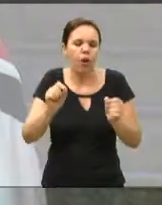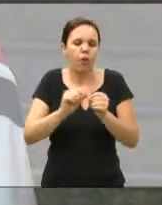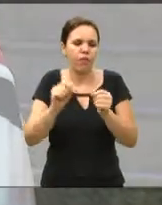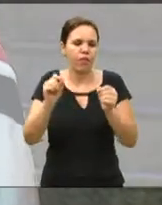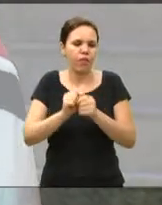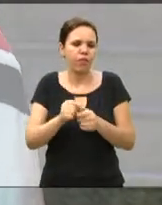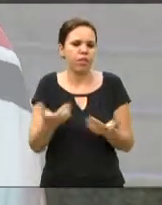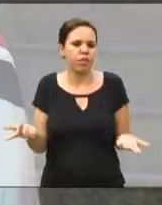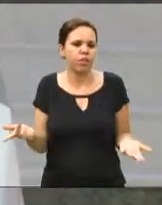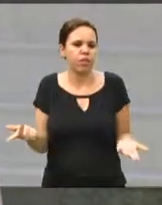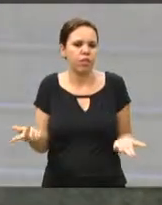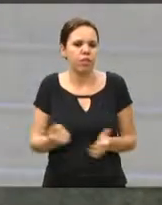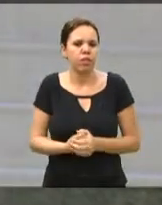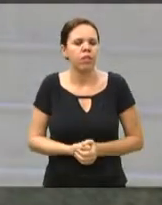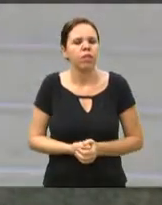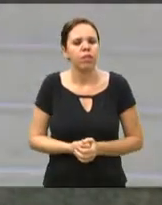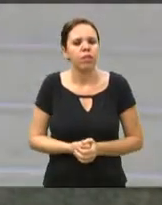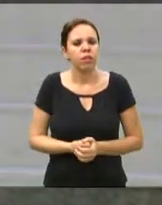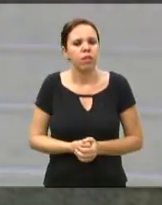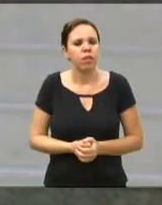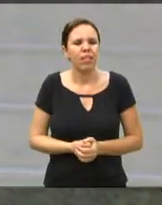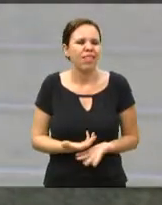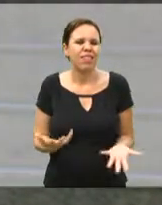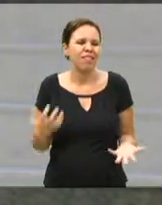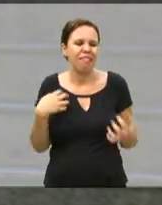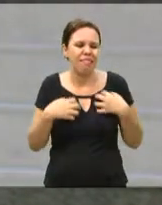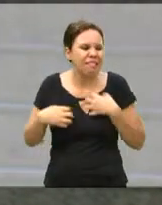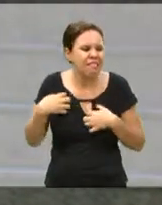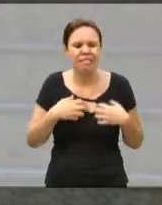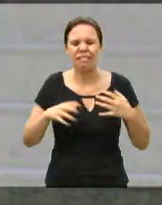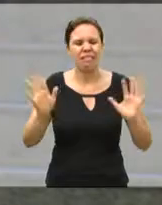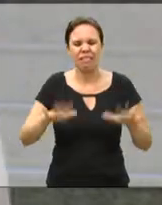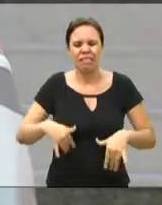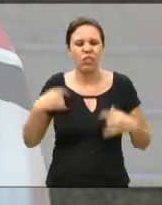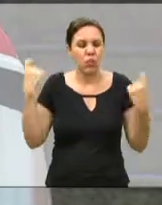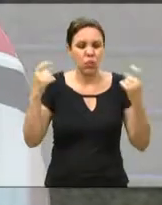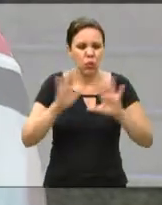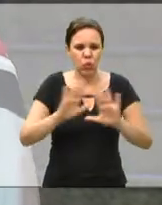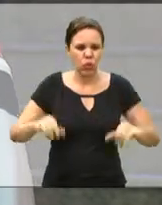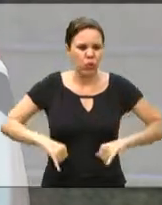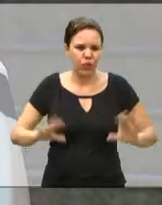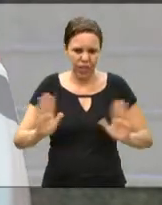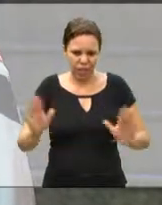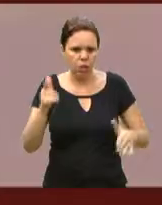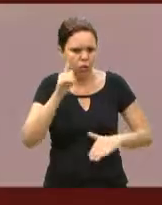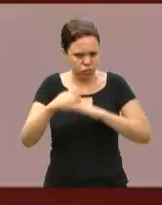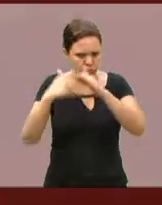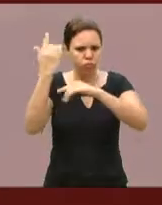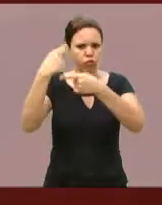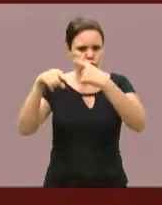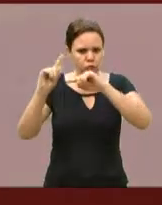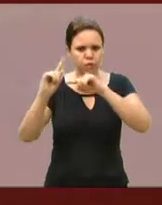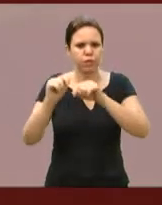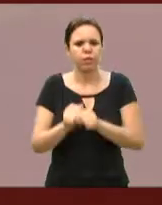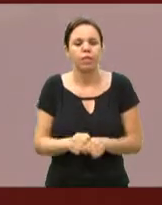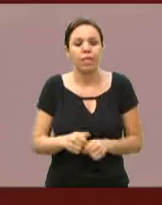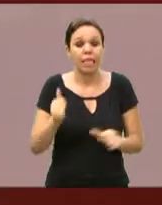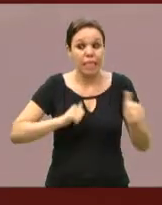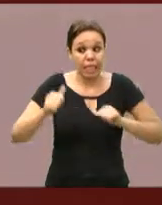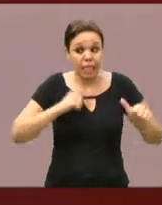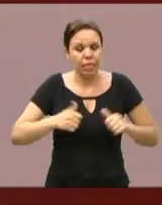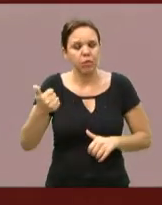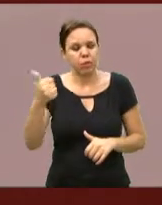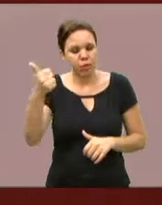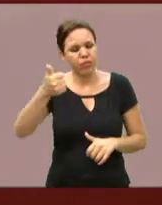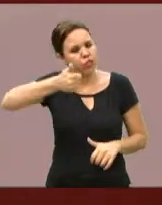coisas sem se desgastar muito, né? Para conseguir fazer com um bom desempenho. Bastante ansiosa, é a primeira vez que eu